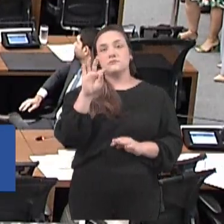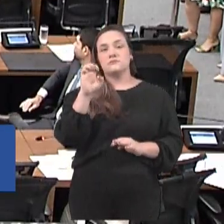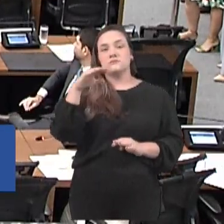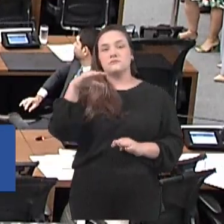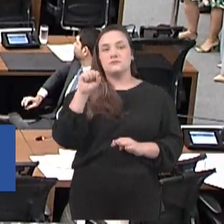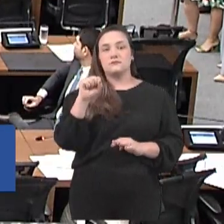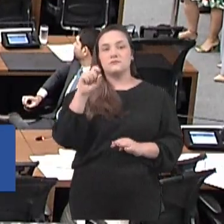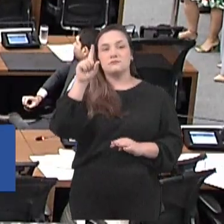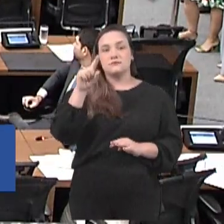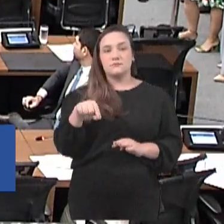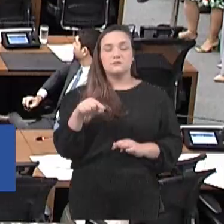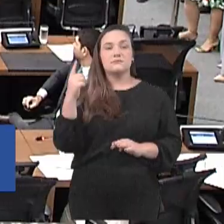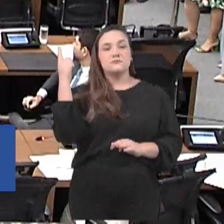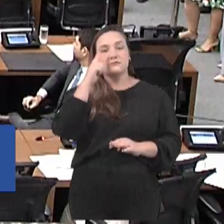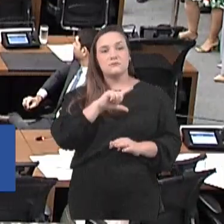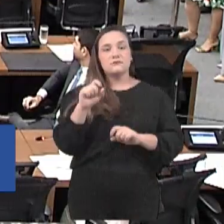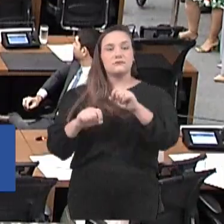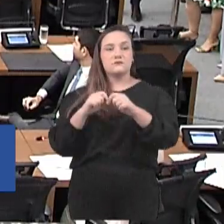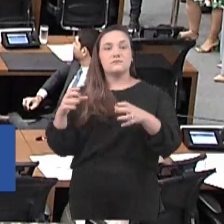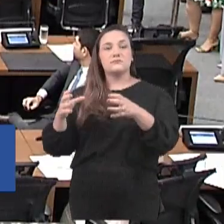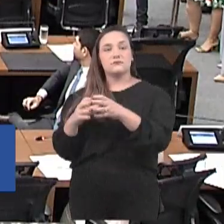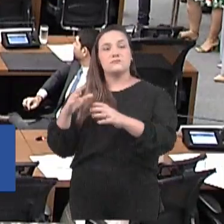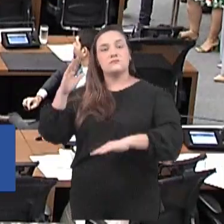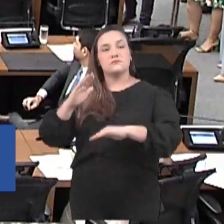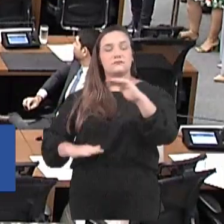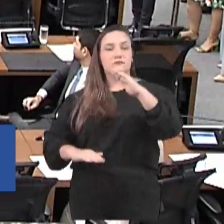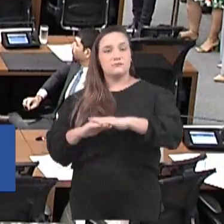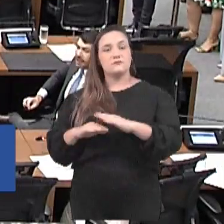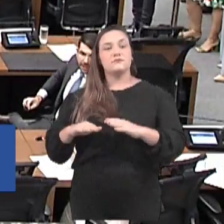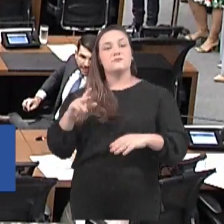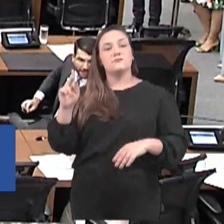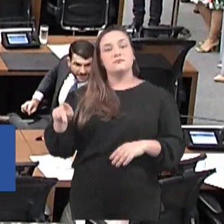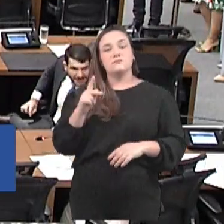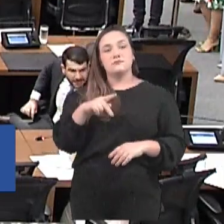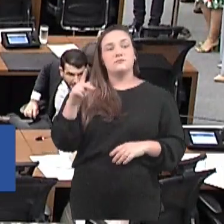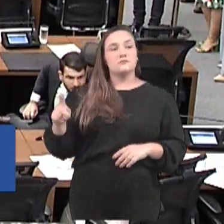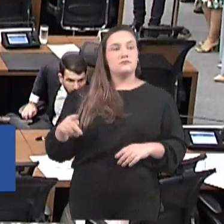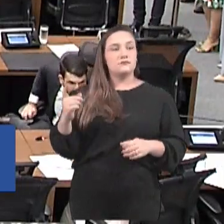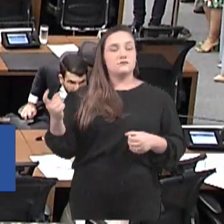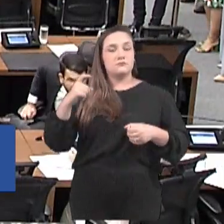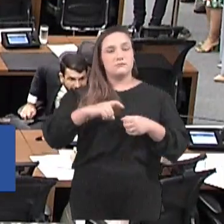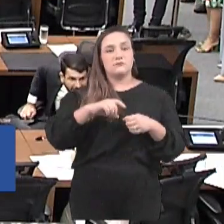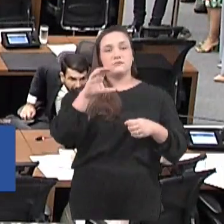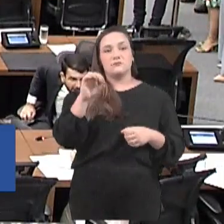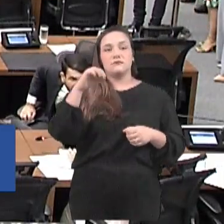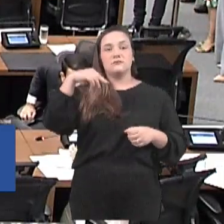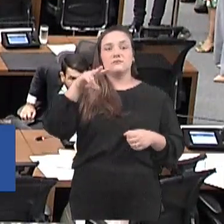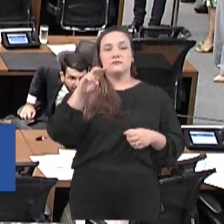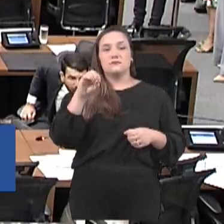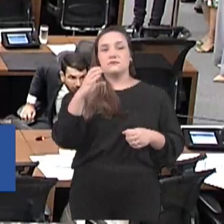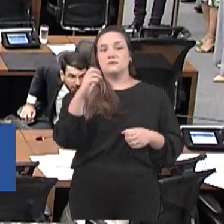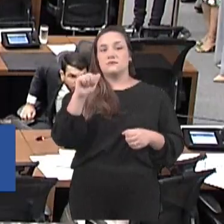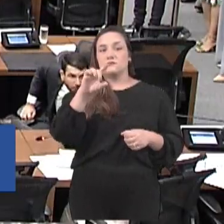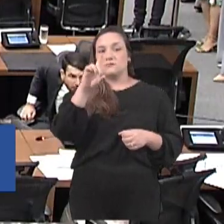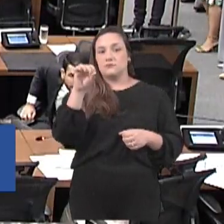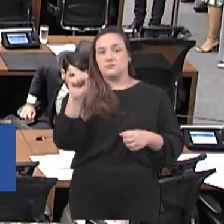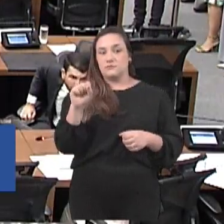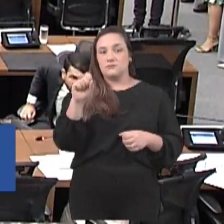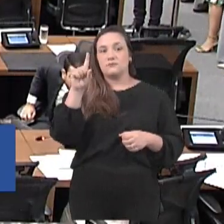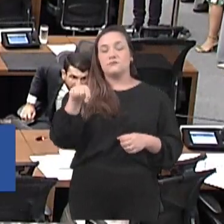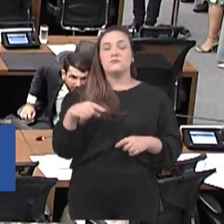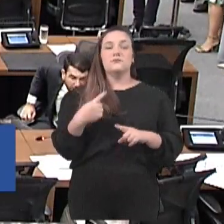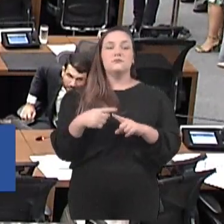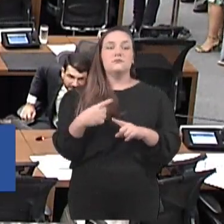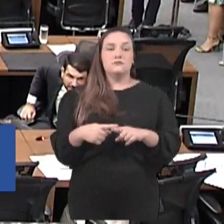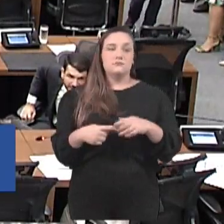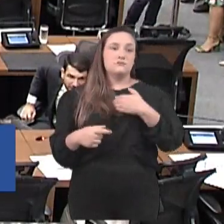reajuste seja estendido para os professores convocados, para os contratados. Nós sabemos